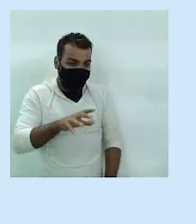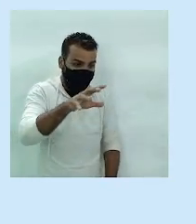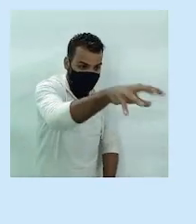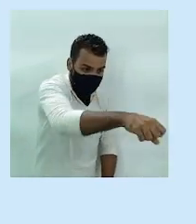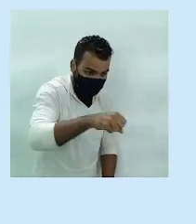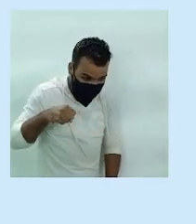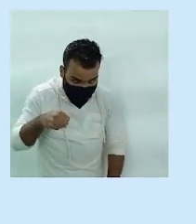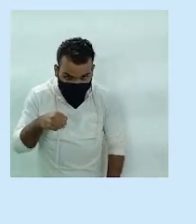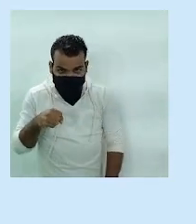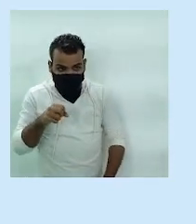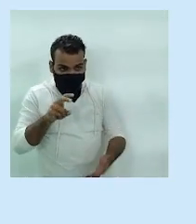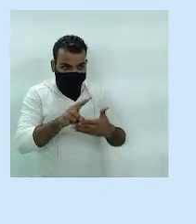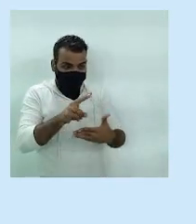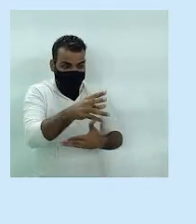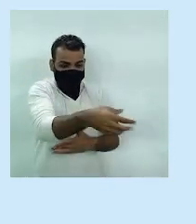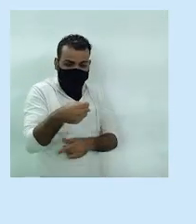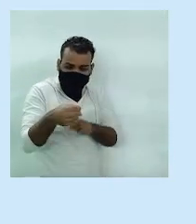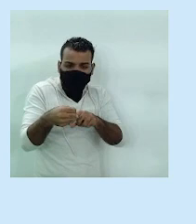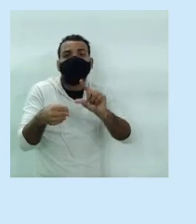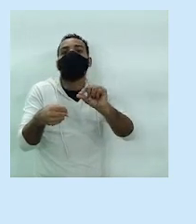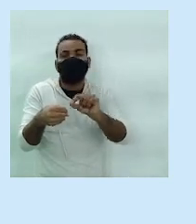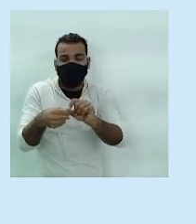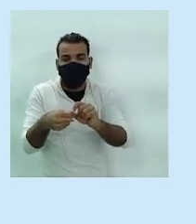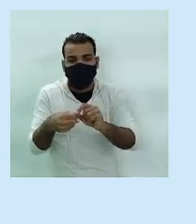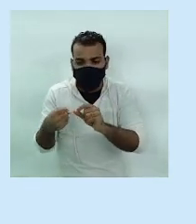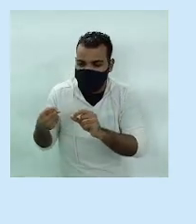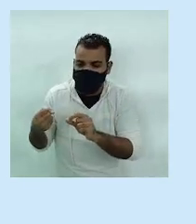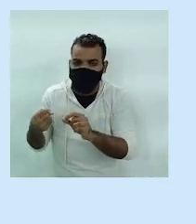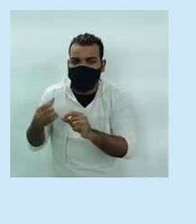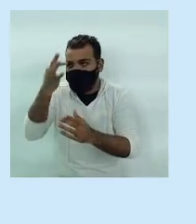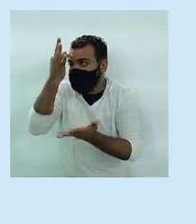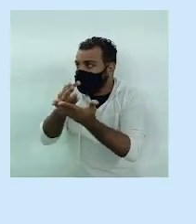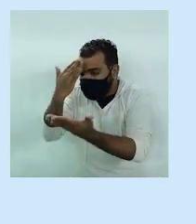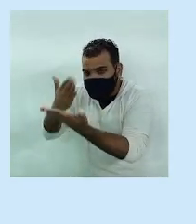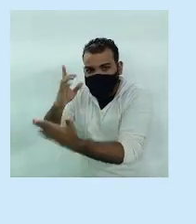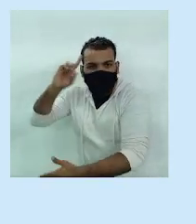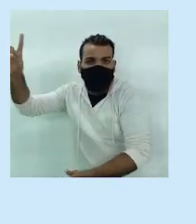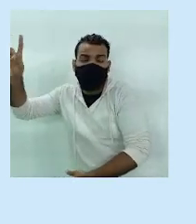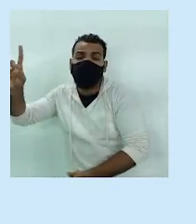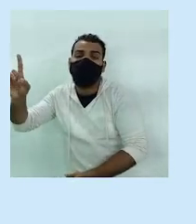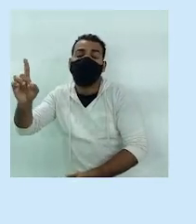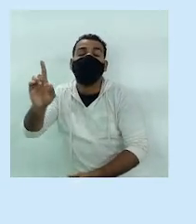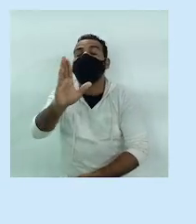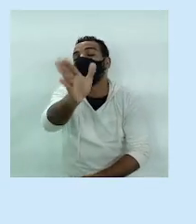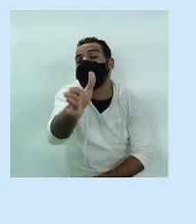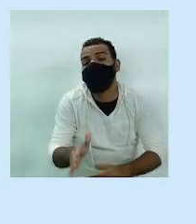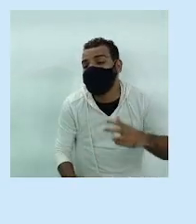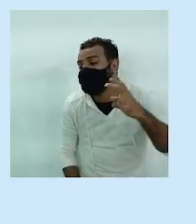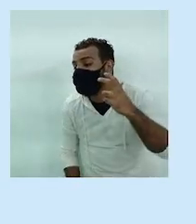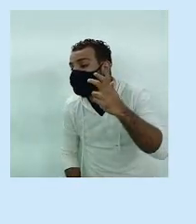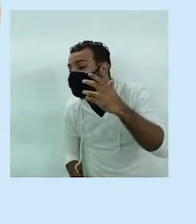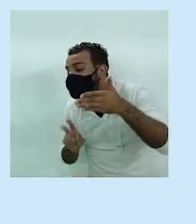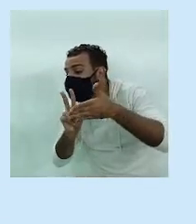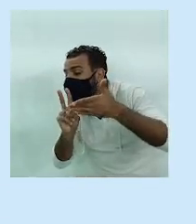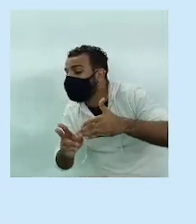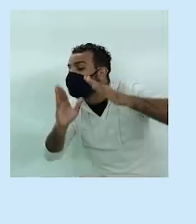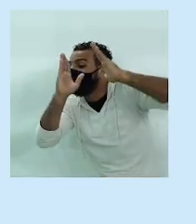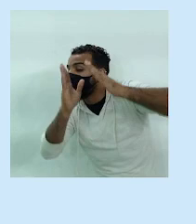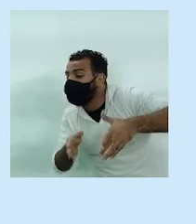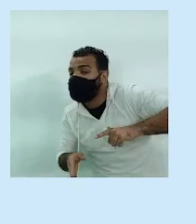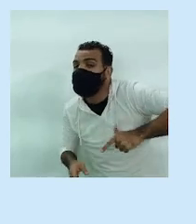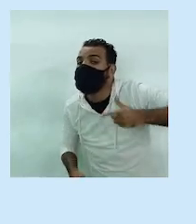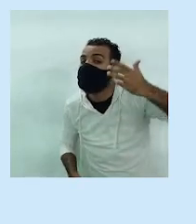verdadeira fé cristã. E que costumes como a poligamia, a